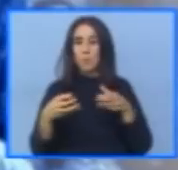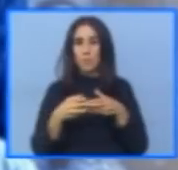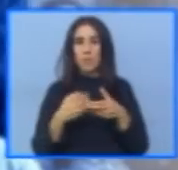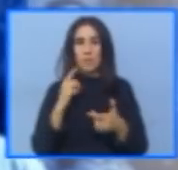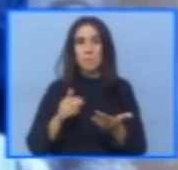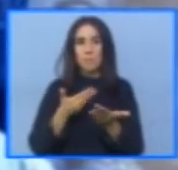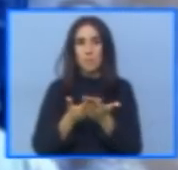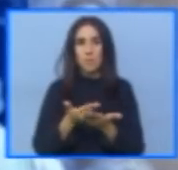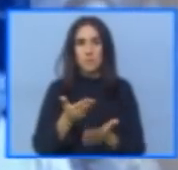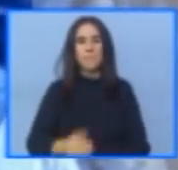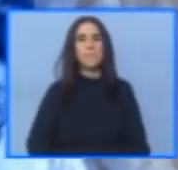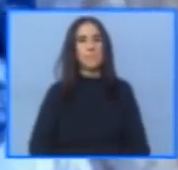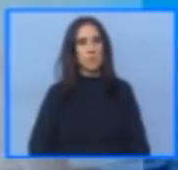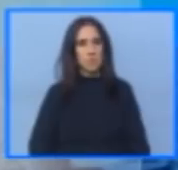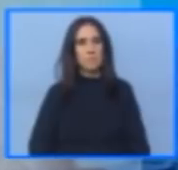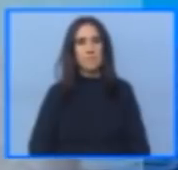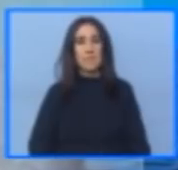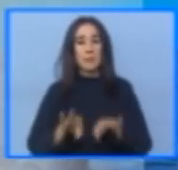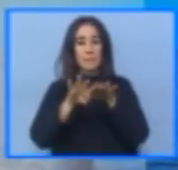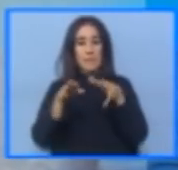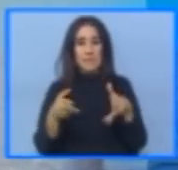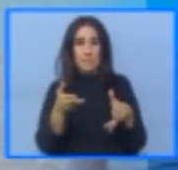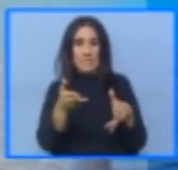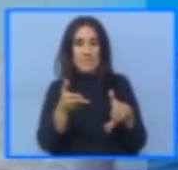nós criamos este pequenino presépio